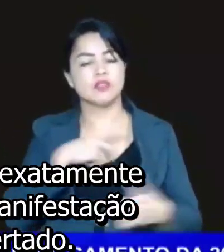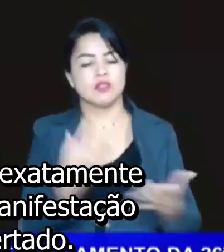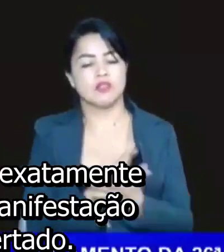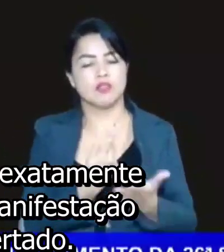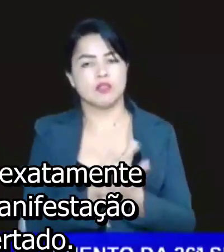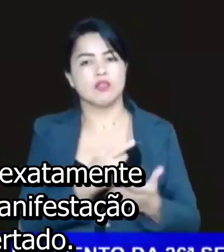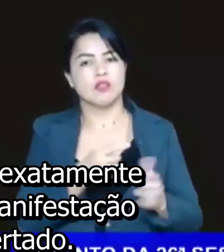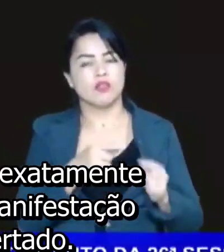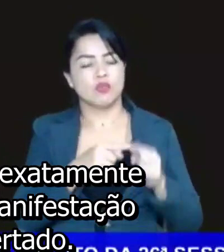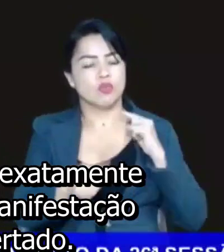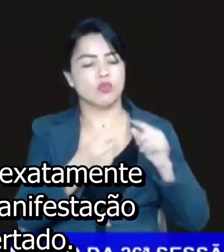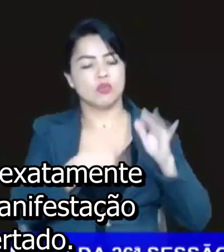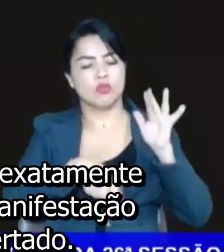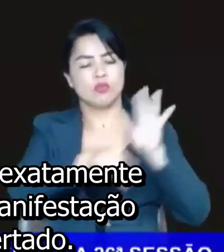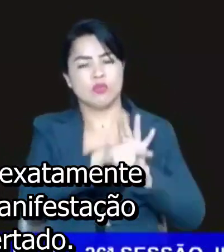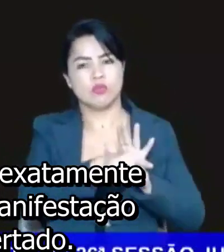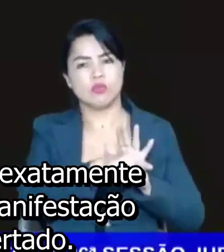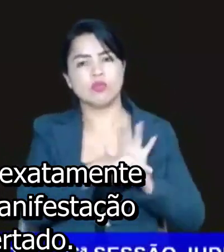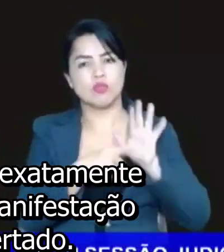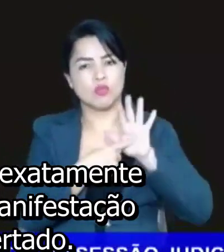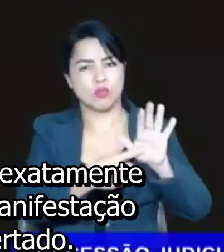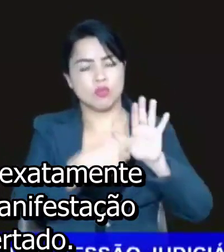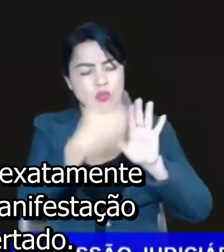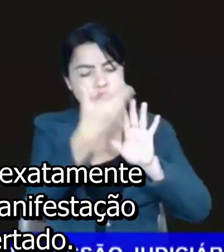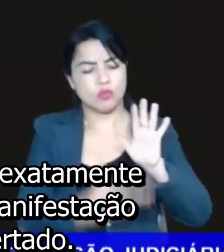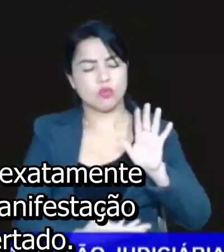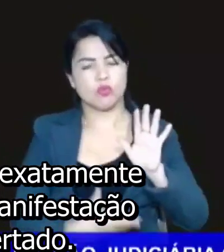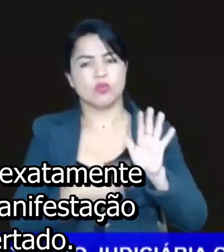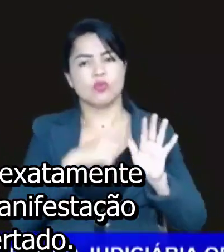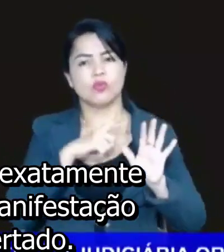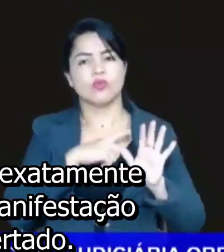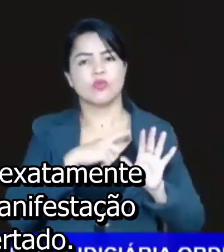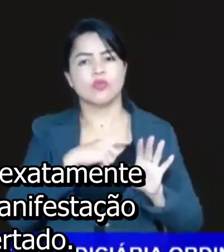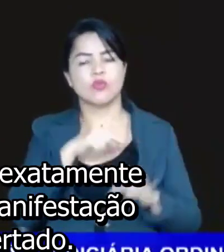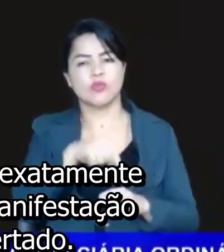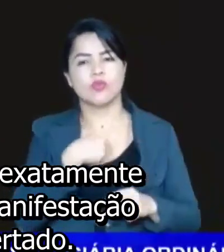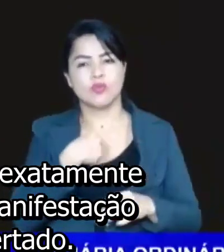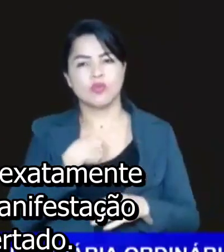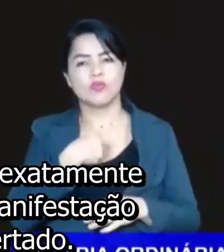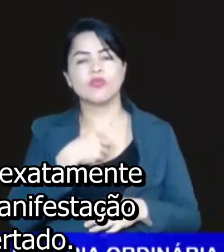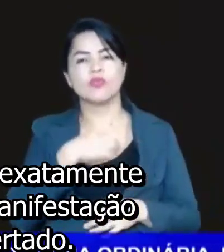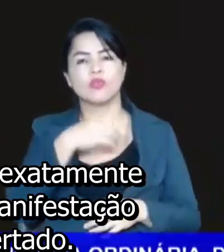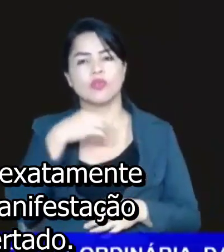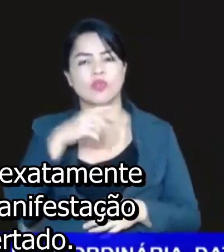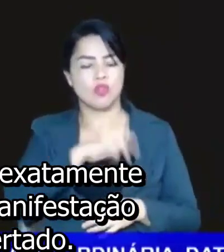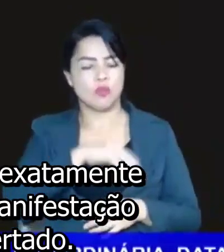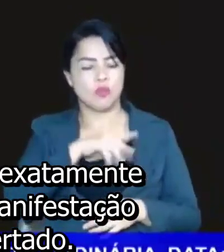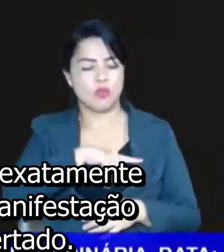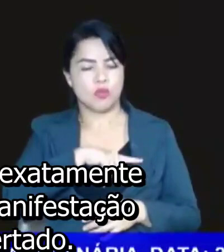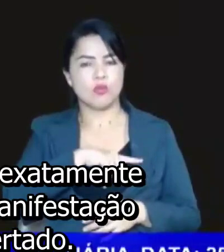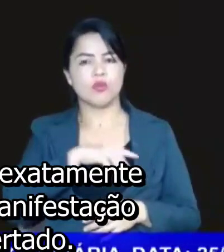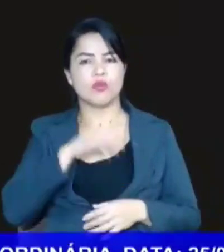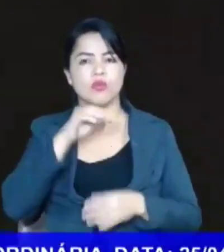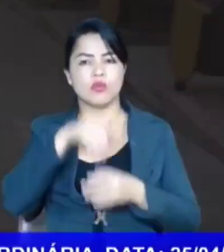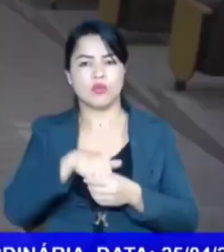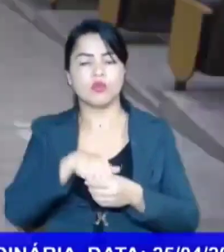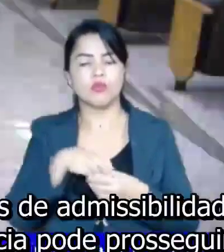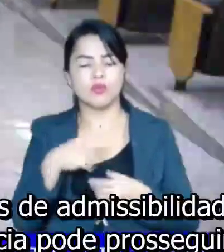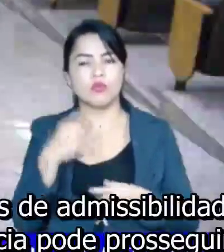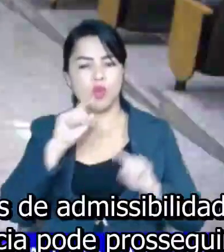que é exatamente aquela que foi determinada na sentença. Com essa manifestação, o Ministério Público Eleitoral reitera o parecer